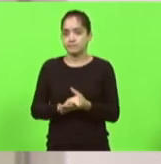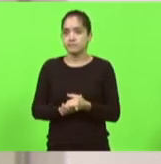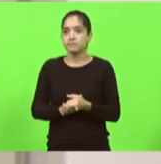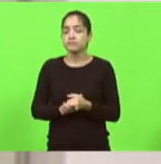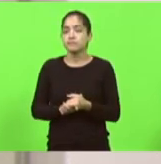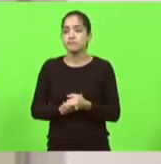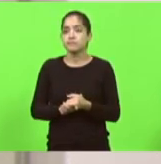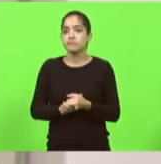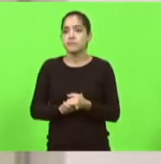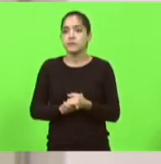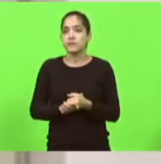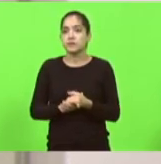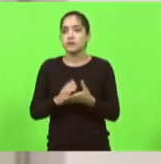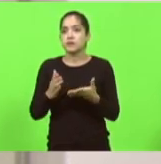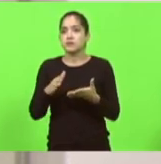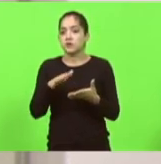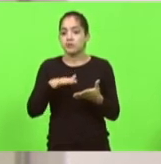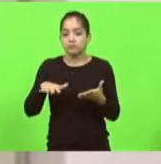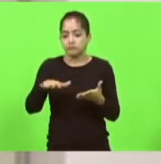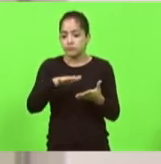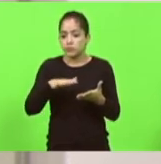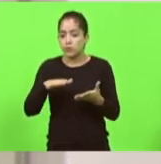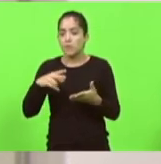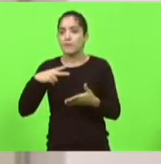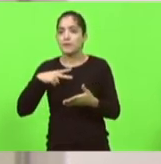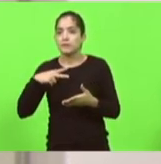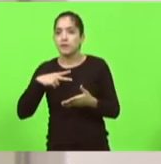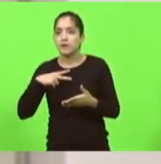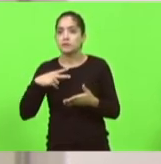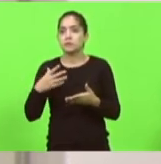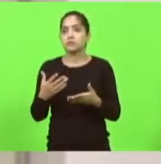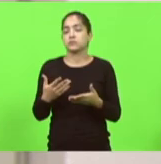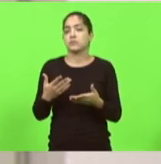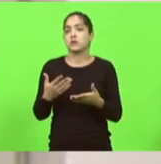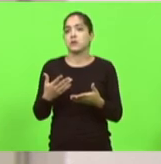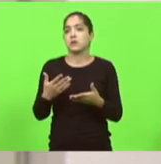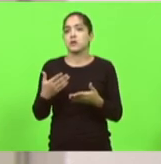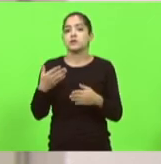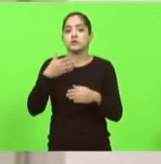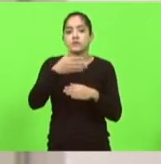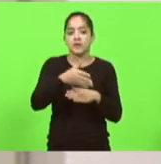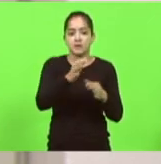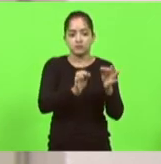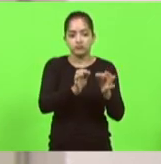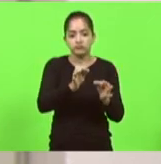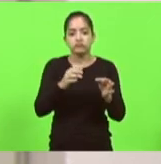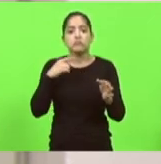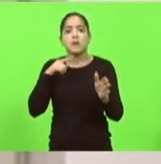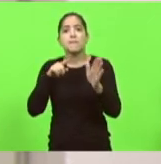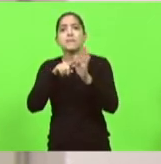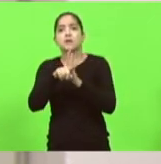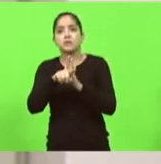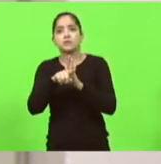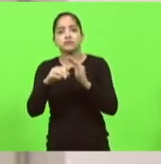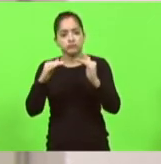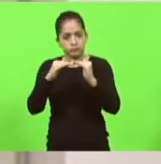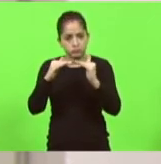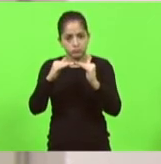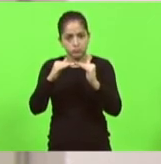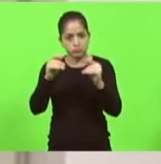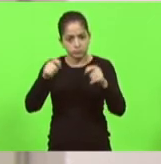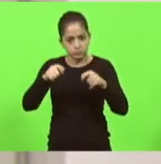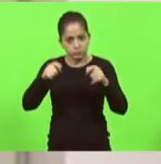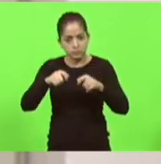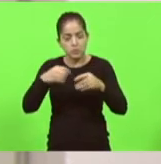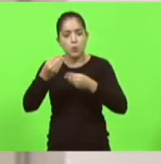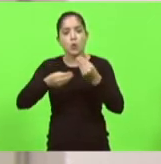somente entre relações civis, só entre o privado e o privado. Quando nós chegamos nas audiências, o juiz pergunta, tem condição de acordo? Tem. Como é que